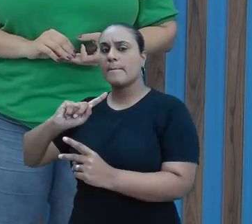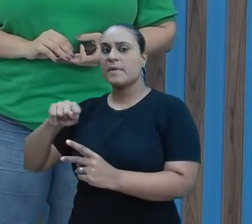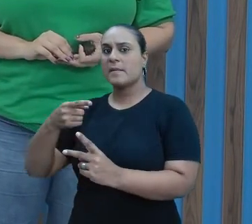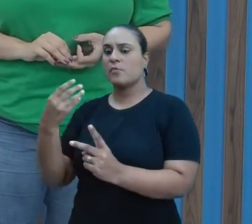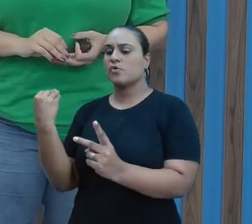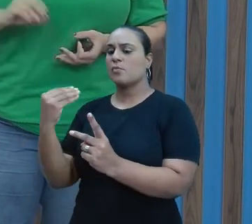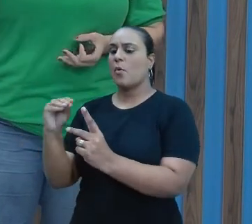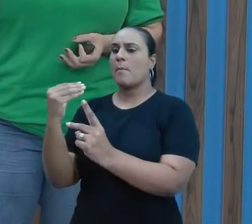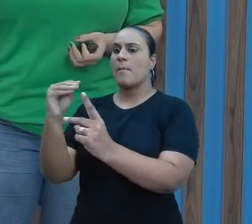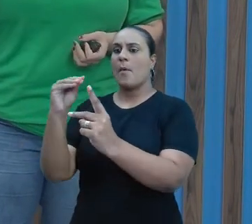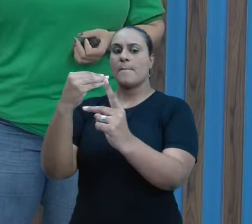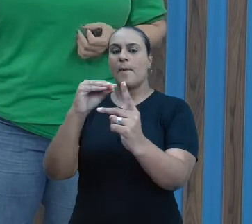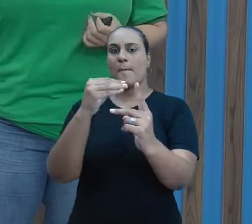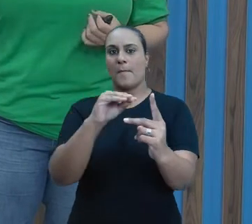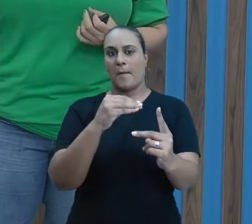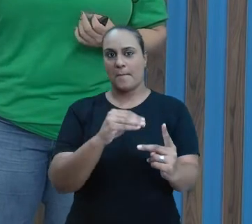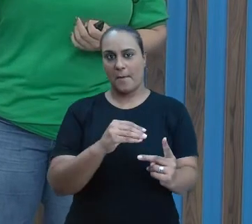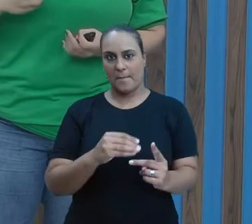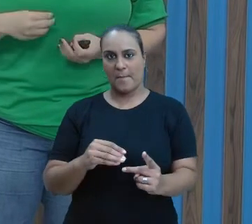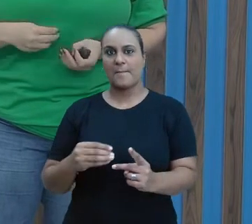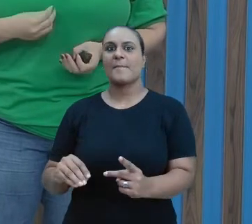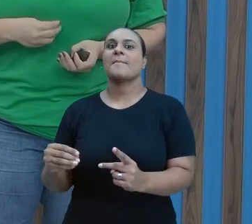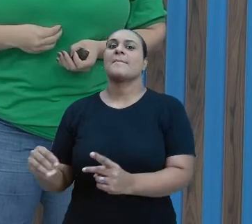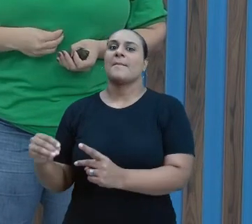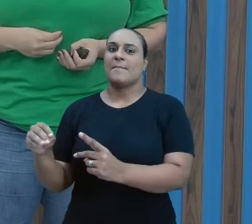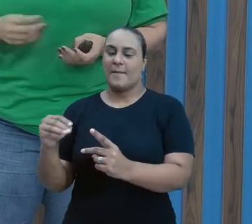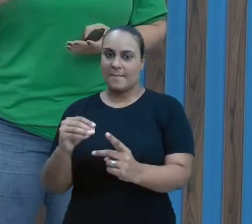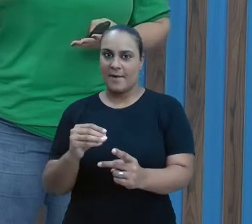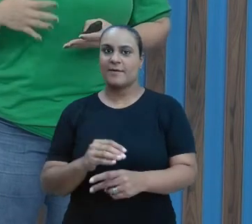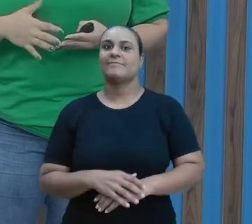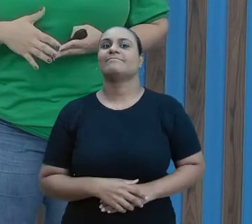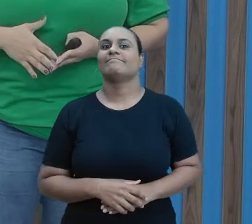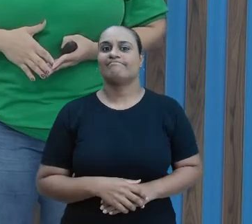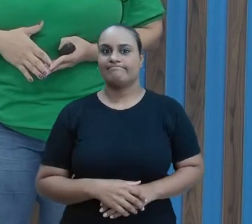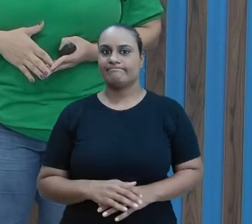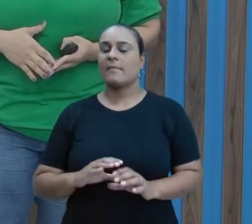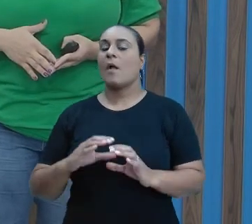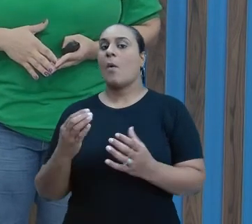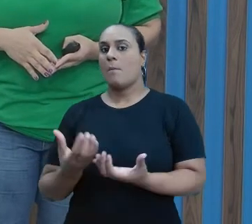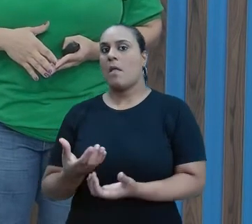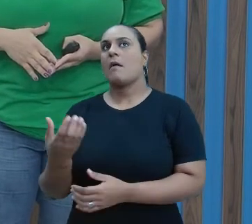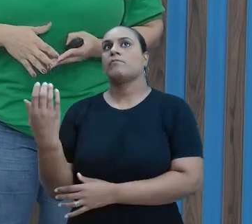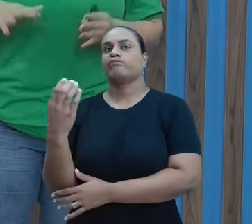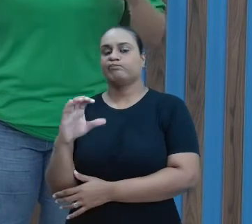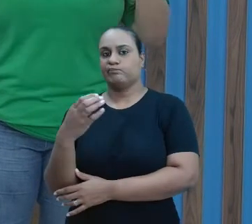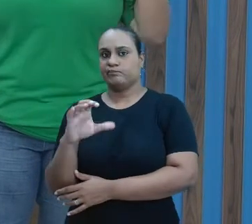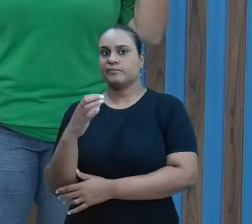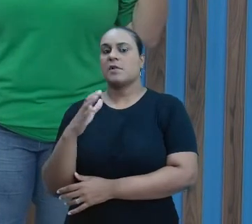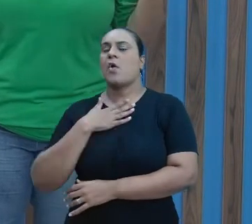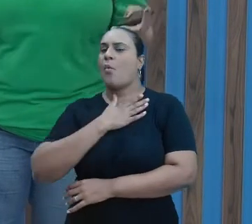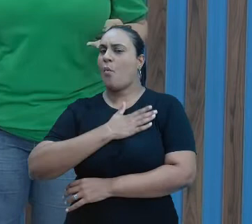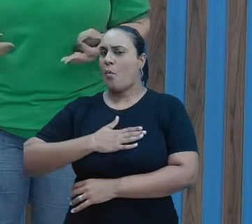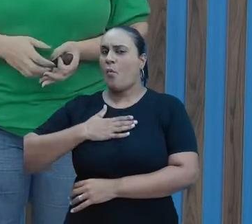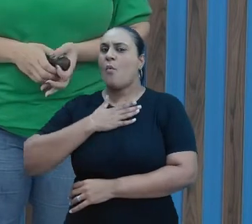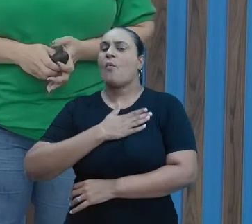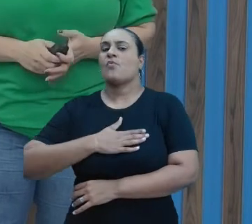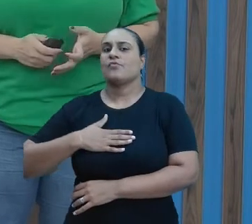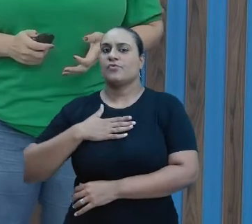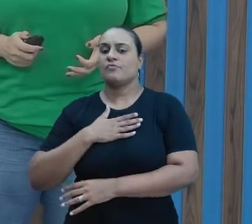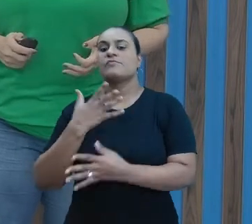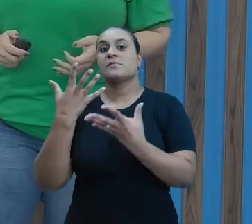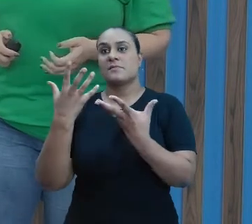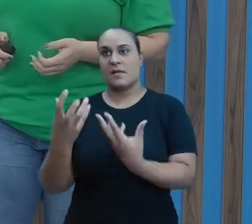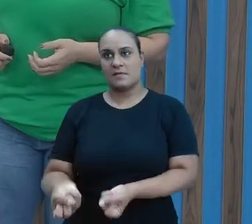na tabela. Então, isso também agradou bastante a comunidade científica da época e foi muito bem aceito,